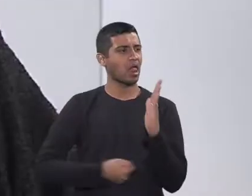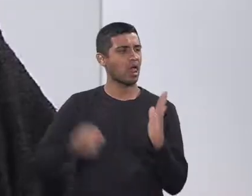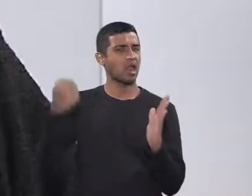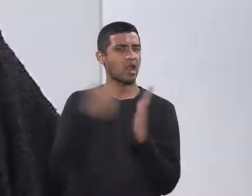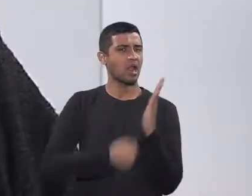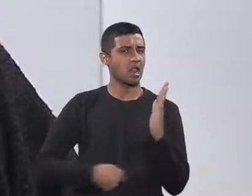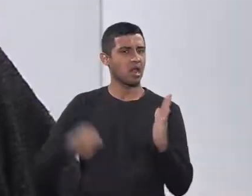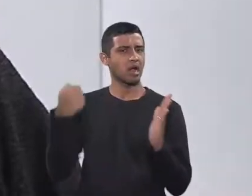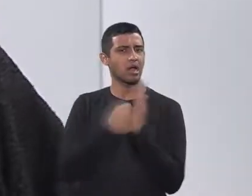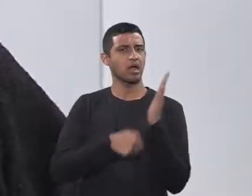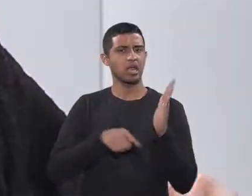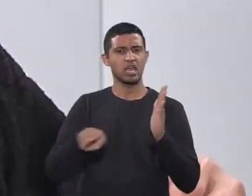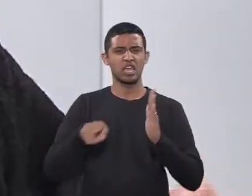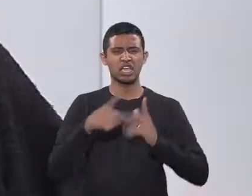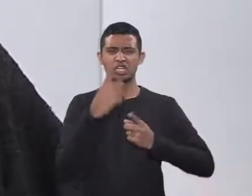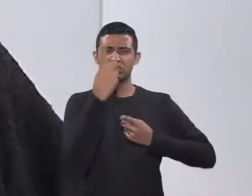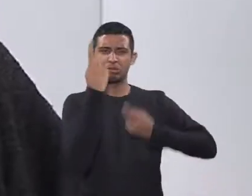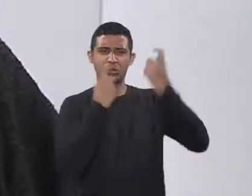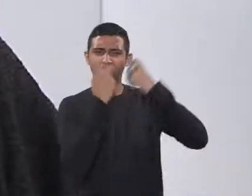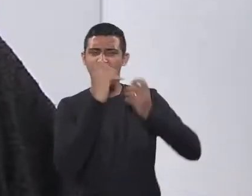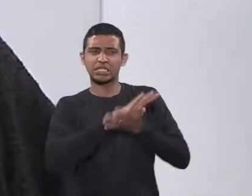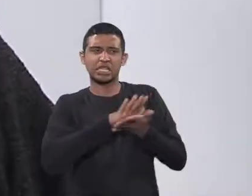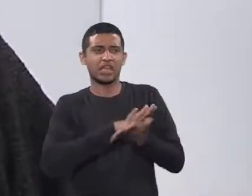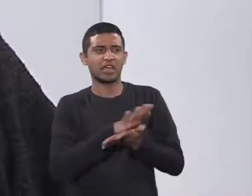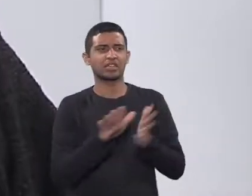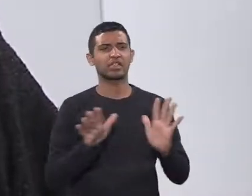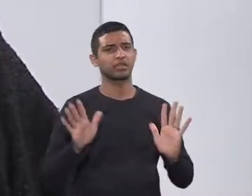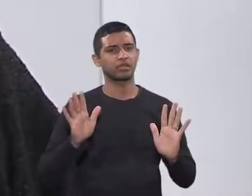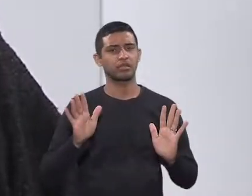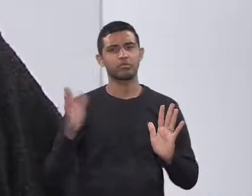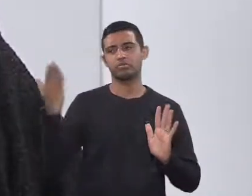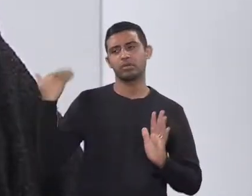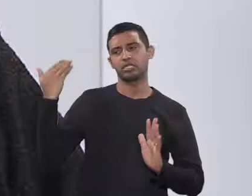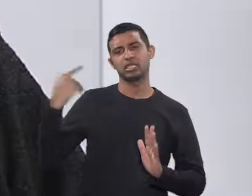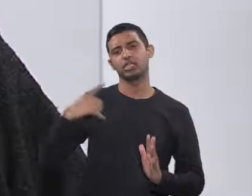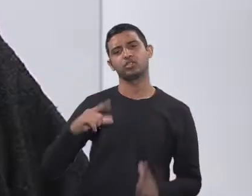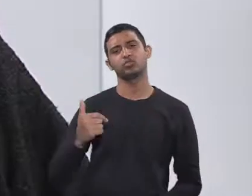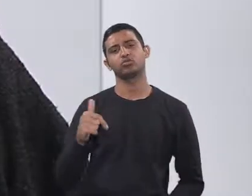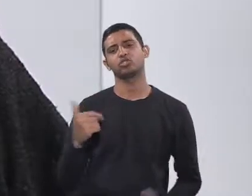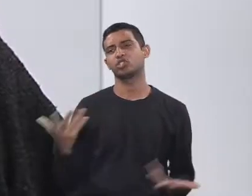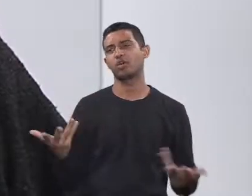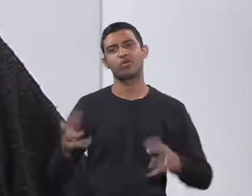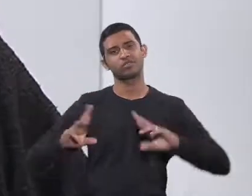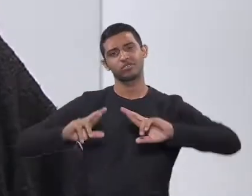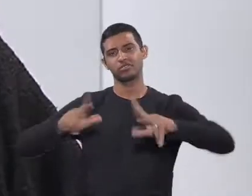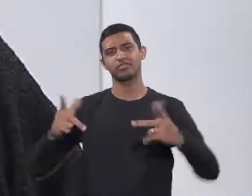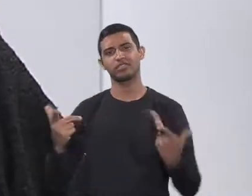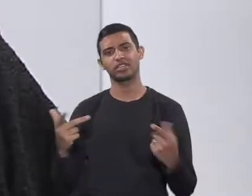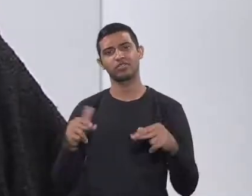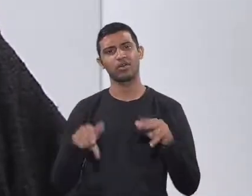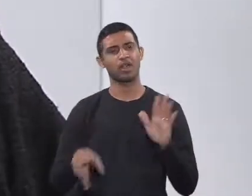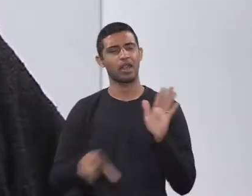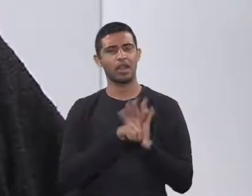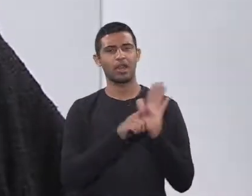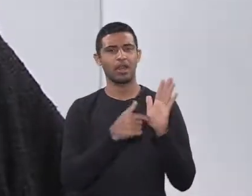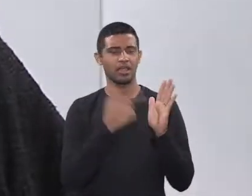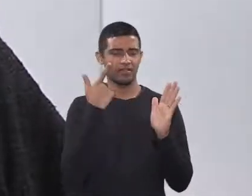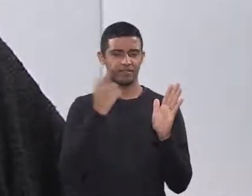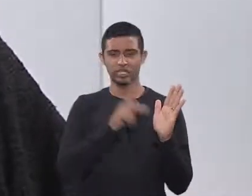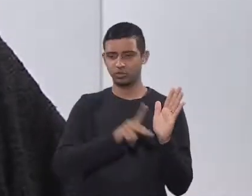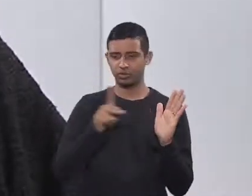não se preocupavam em ter... Bom, naquela época não existia o que existe hoje em dia pela lei,